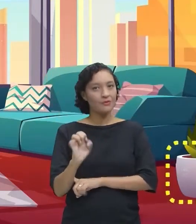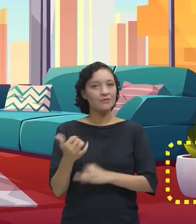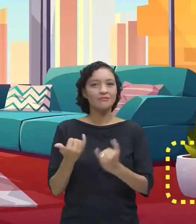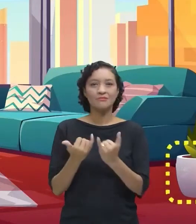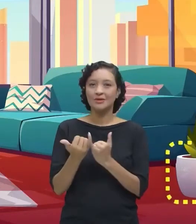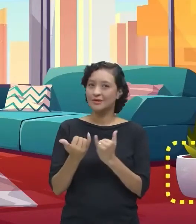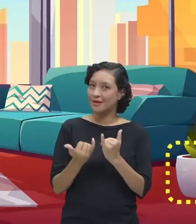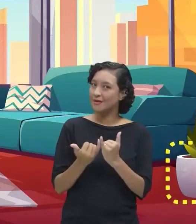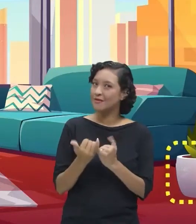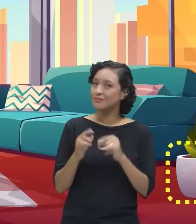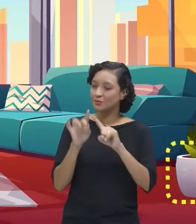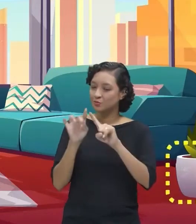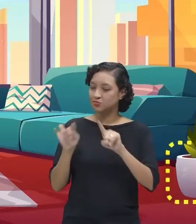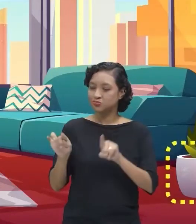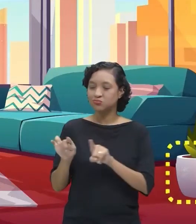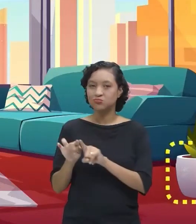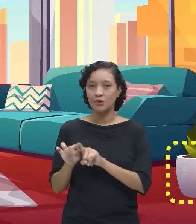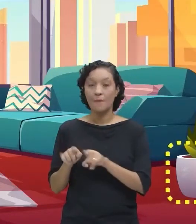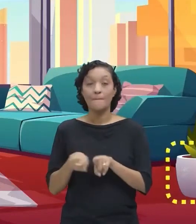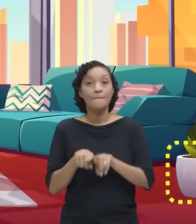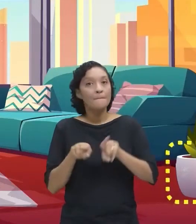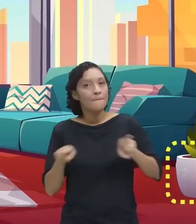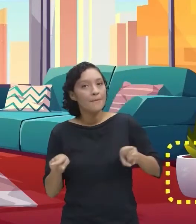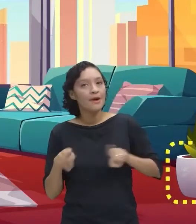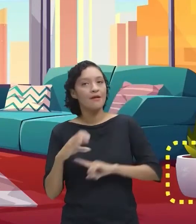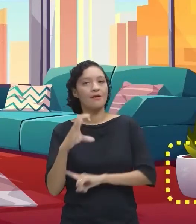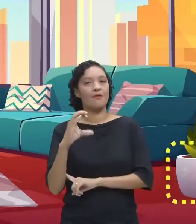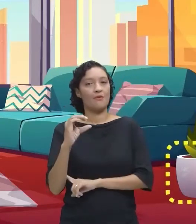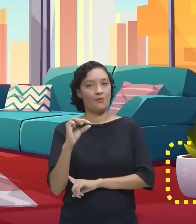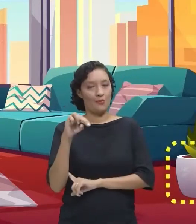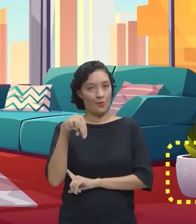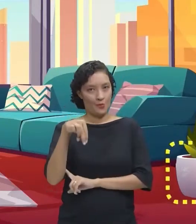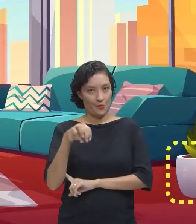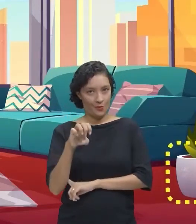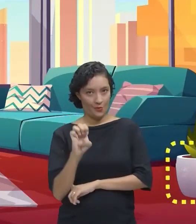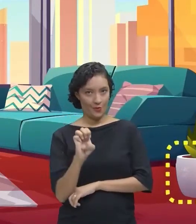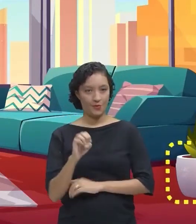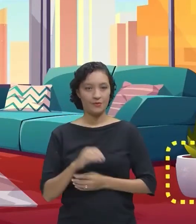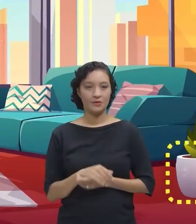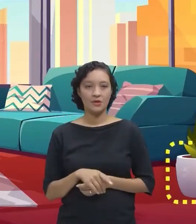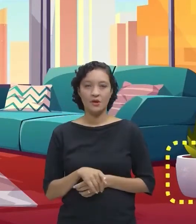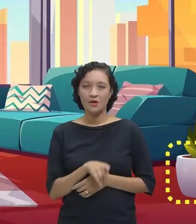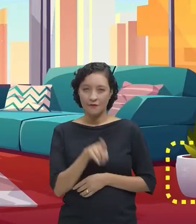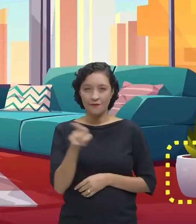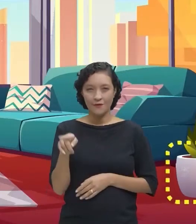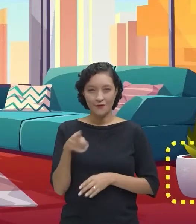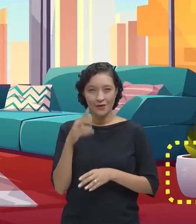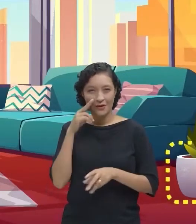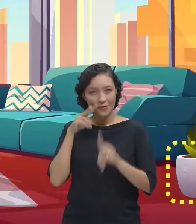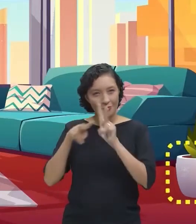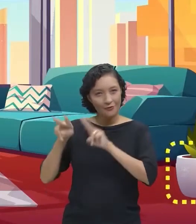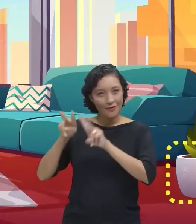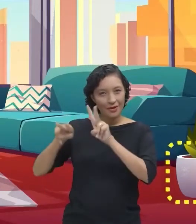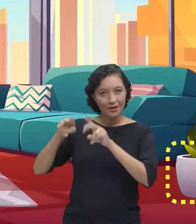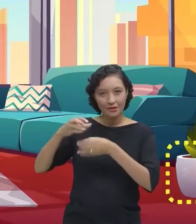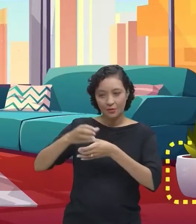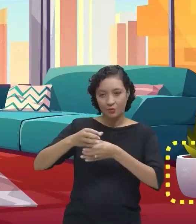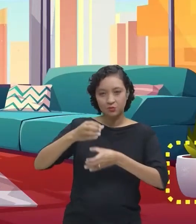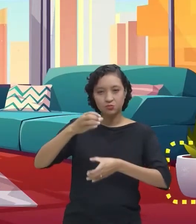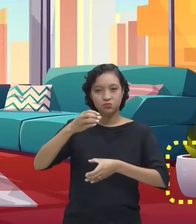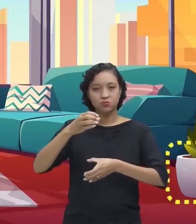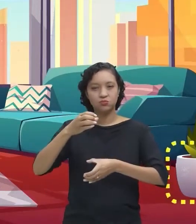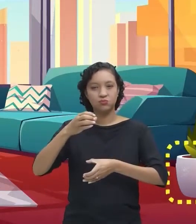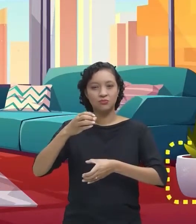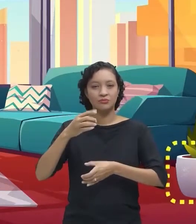um triângulozinho, mas é um cone. E os cilindros, vocês estão vendo? Aqui, ó, os